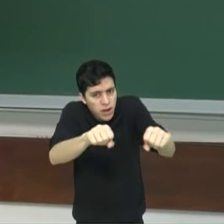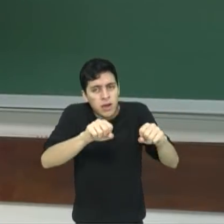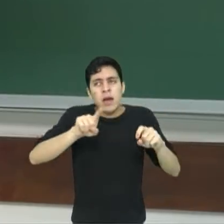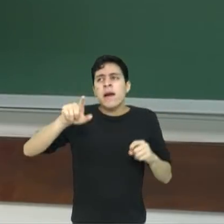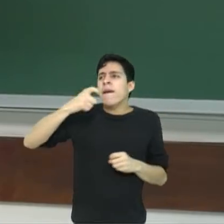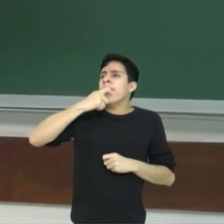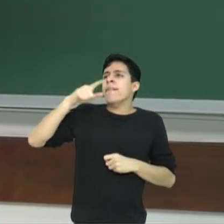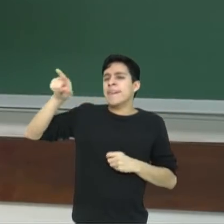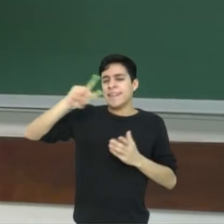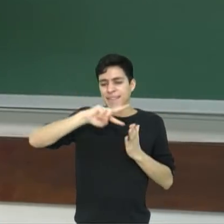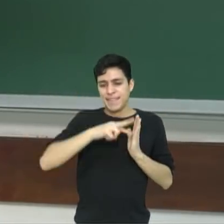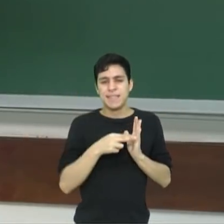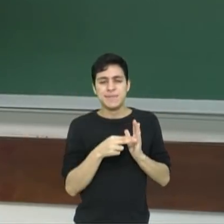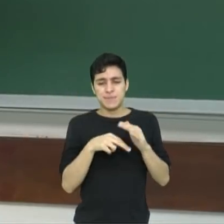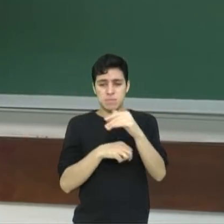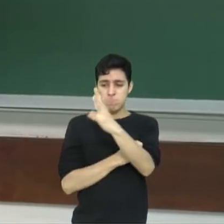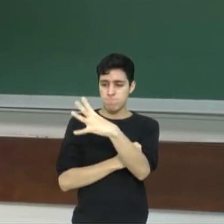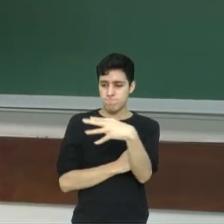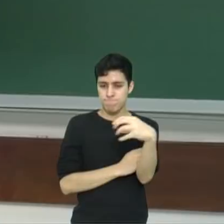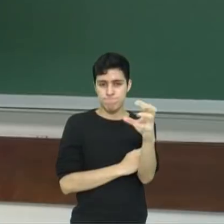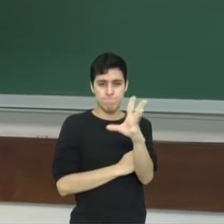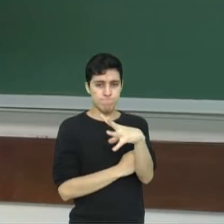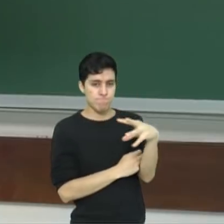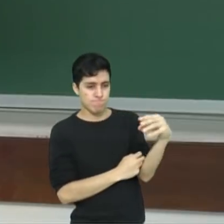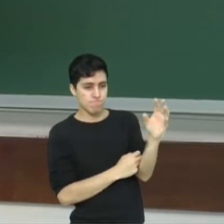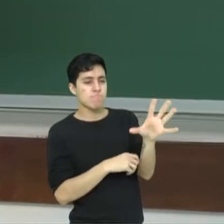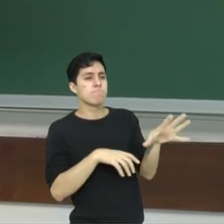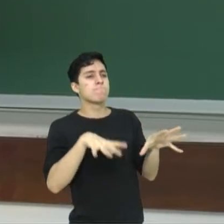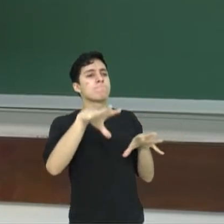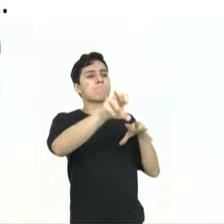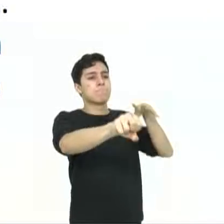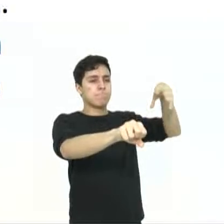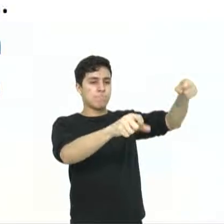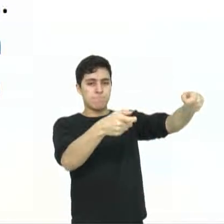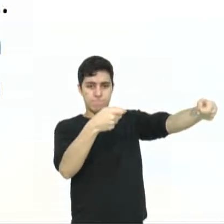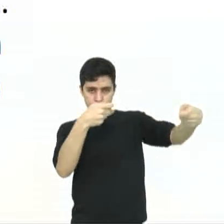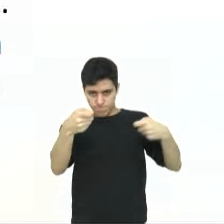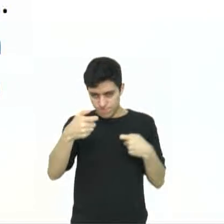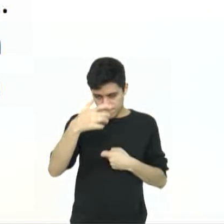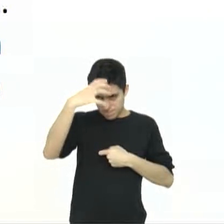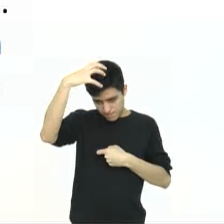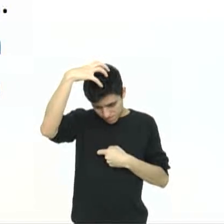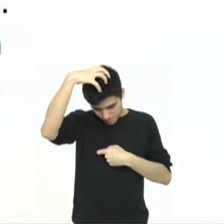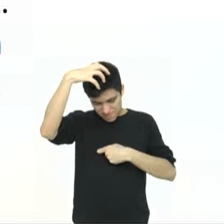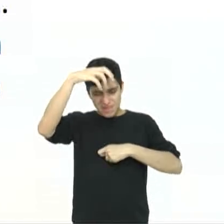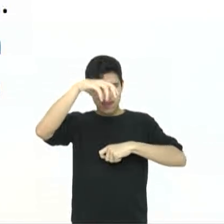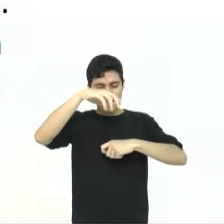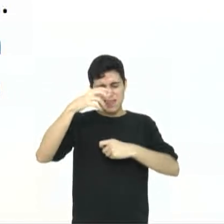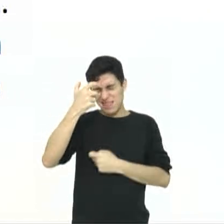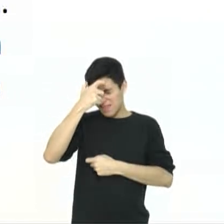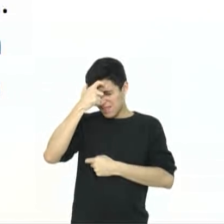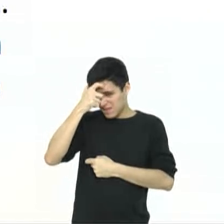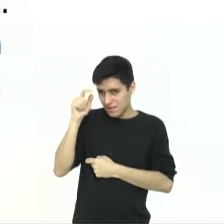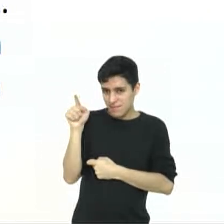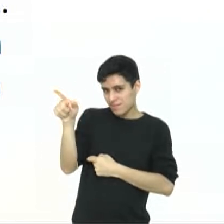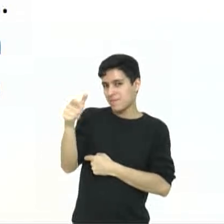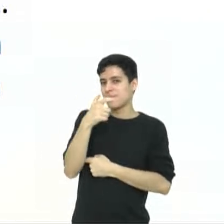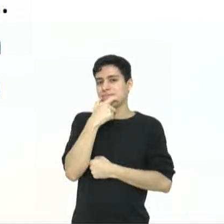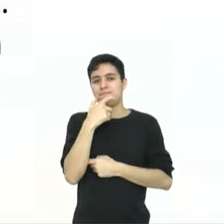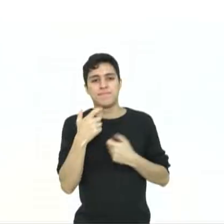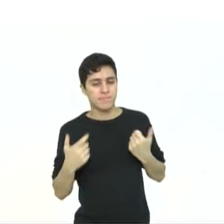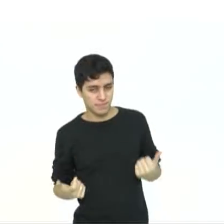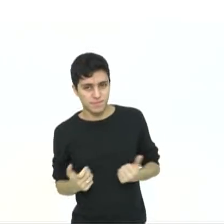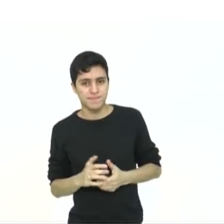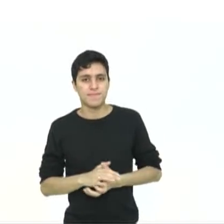Inglaterra como se fosse um polvo dominando várias regiões do mundo. A cabeça do polvo é John Bull, representando, no caso, a